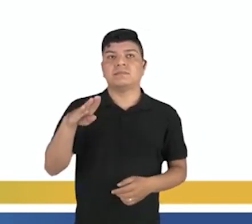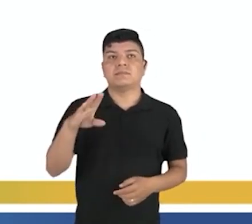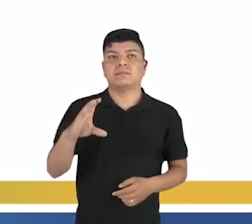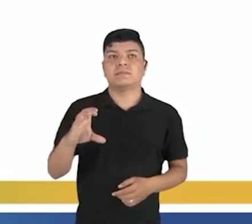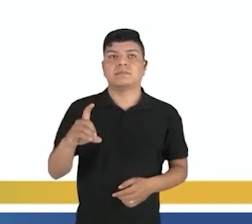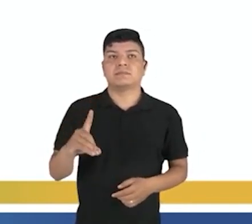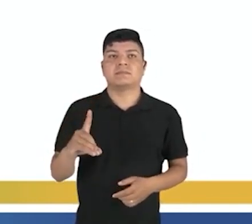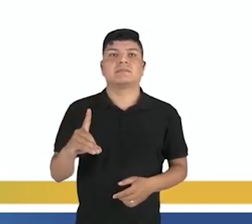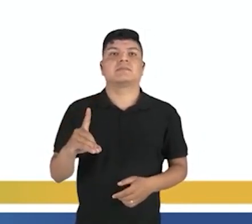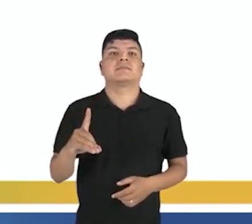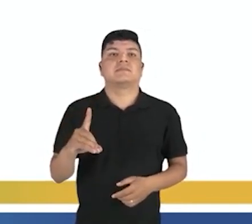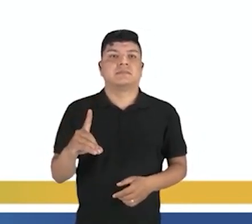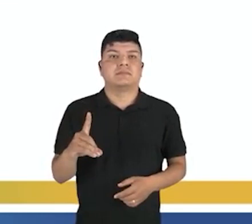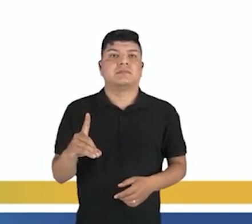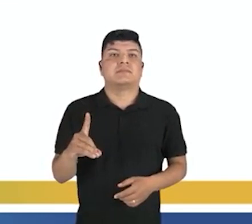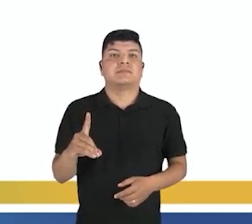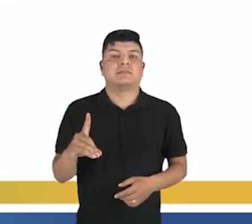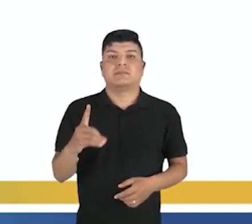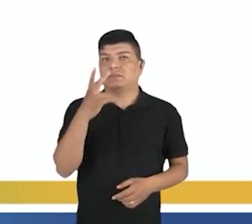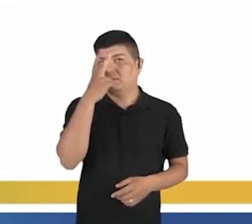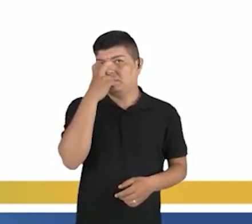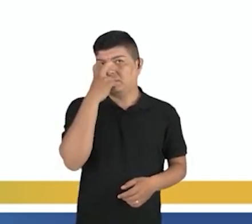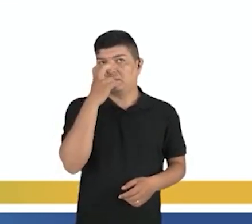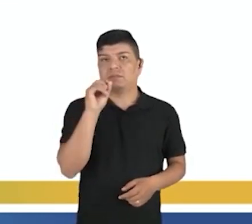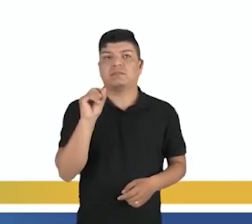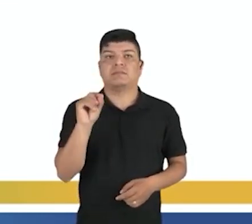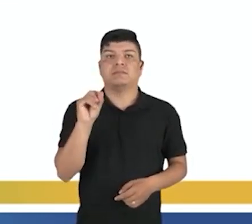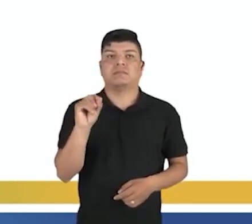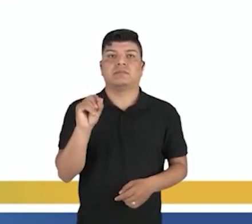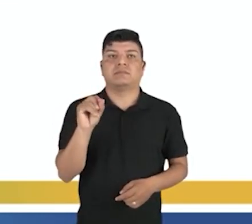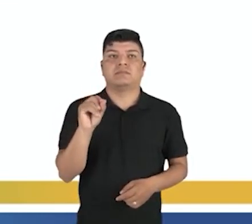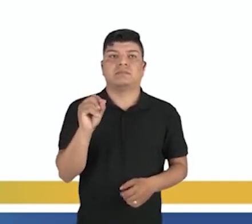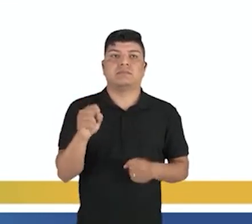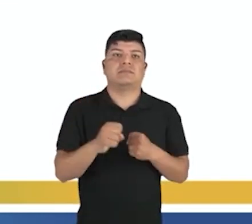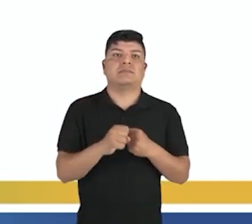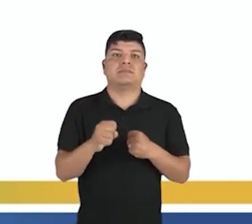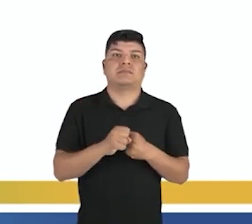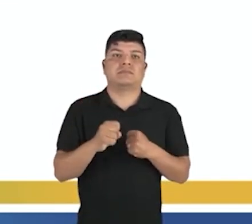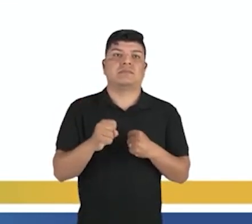C e D, esse cego é um